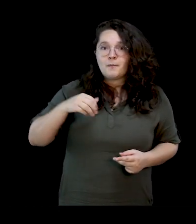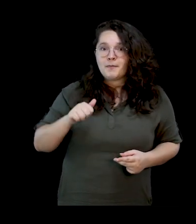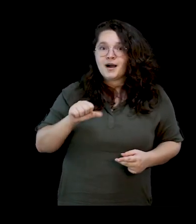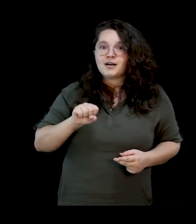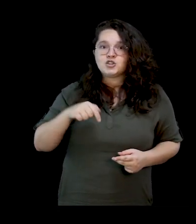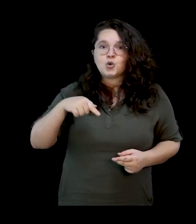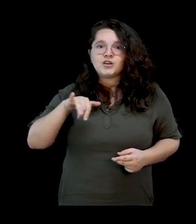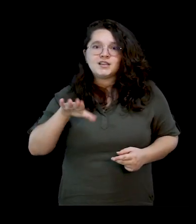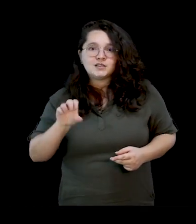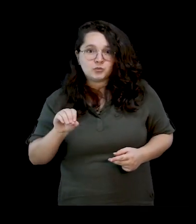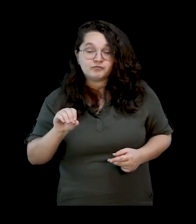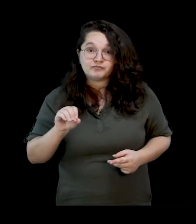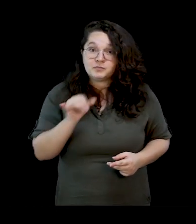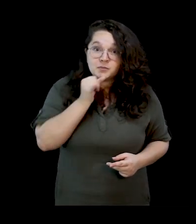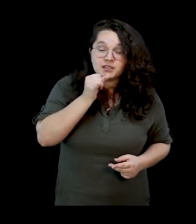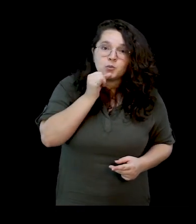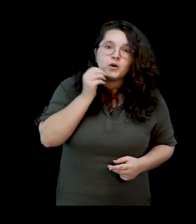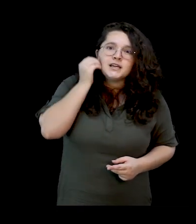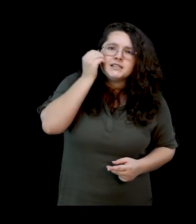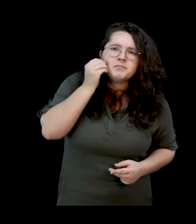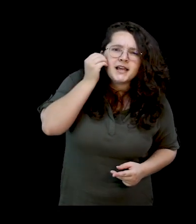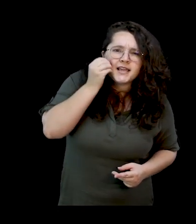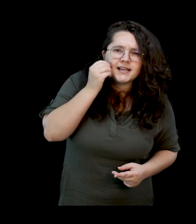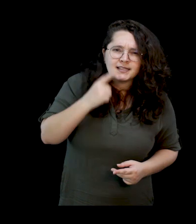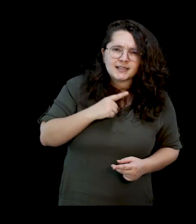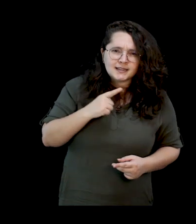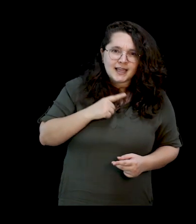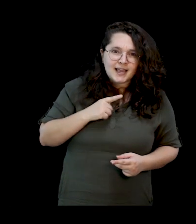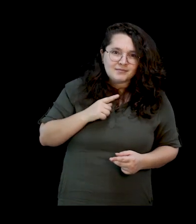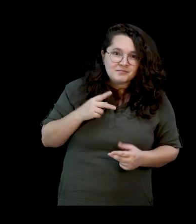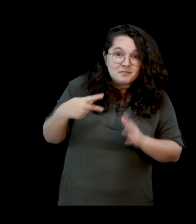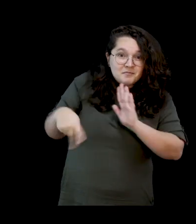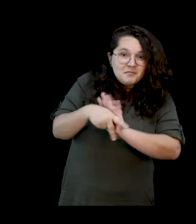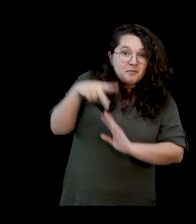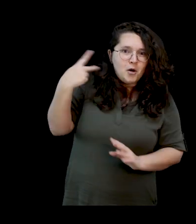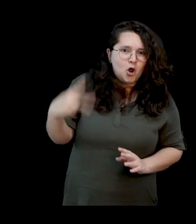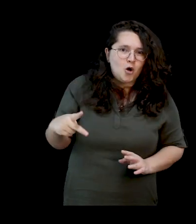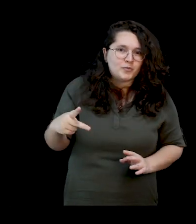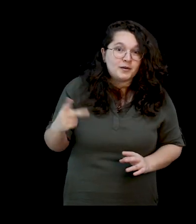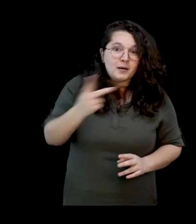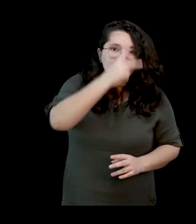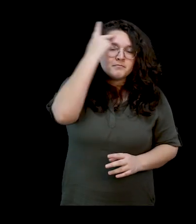sadomasoquismo. O prazer que uma experiência sadomasoquista